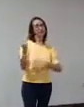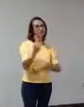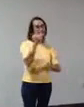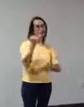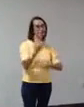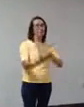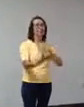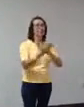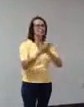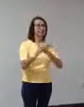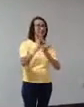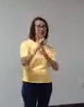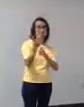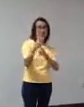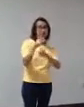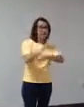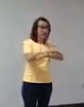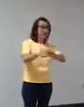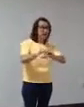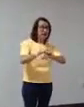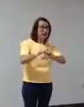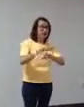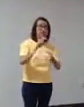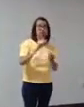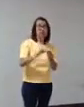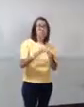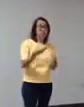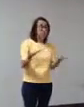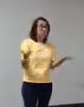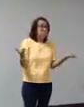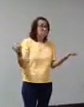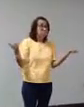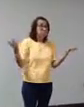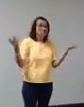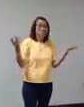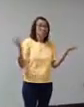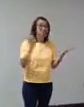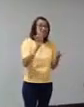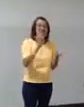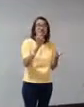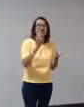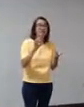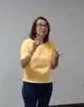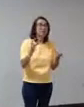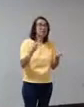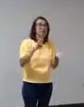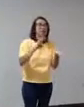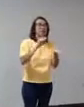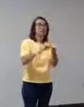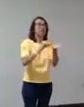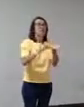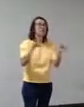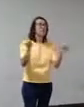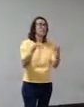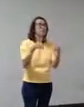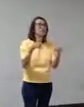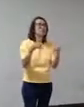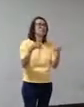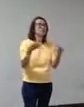pois sem arte tudo se resume a tomos, um mero estandarte sem música à parte.